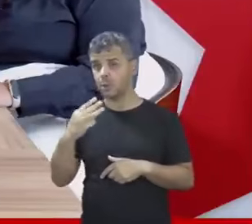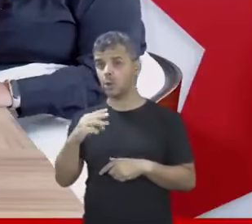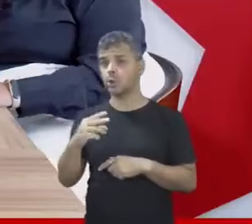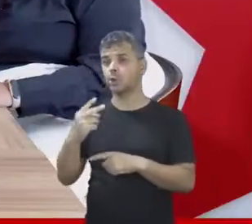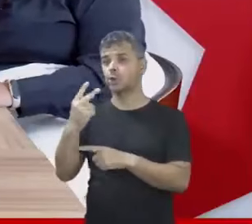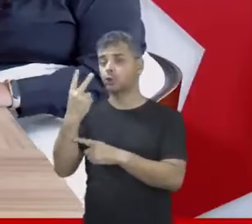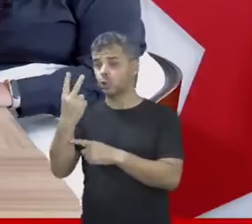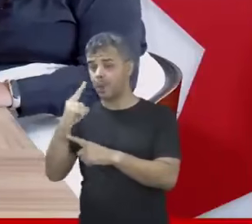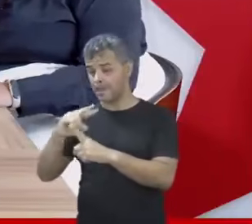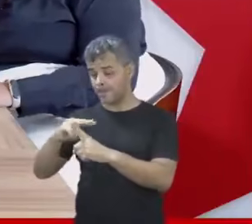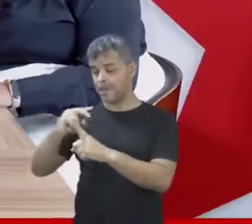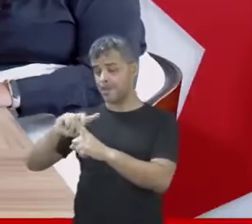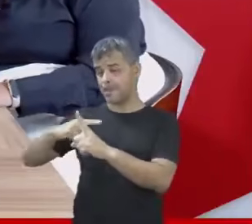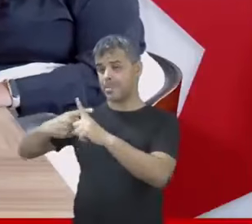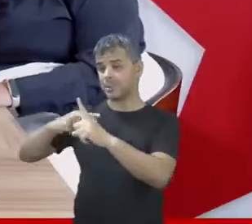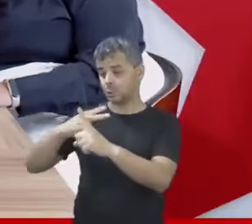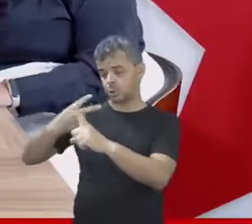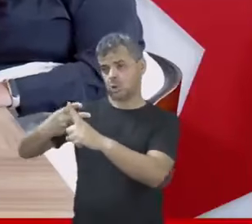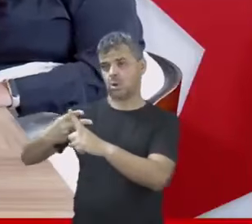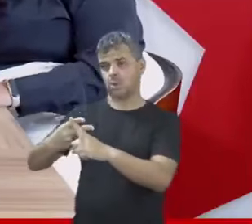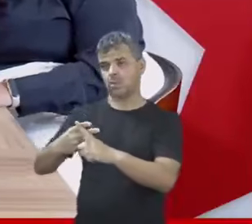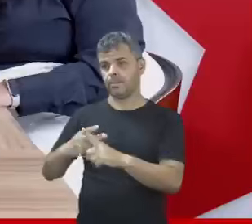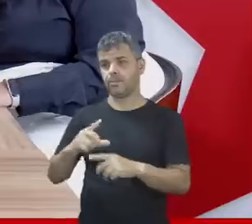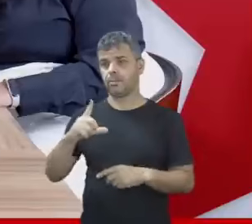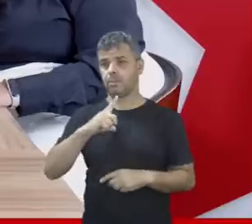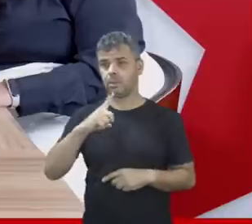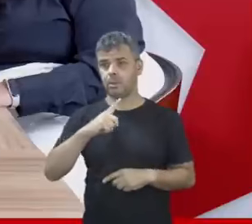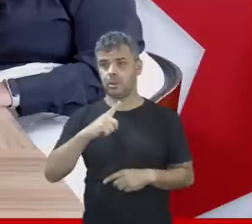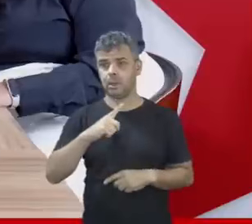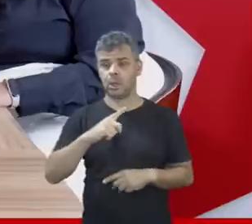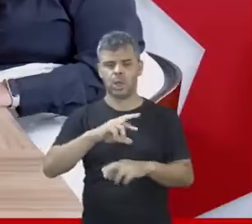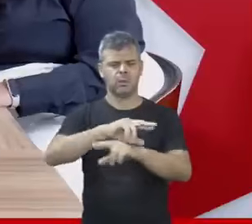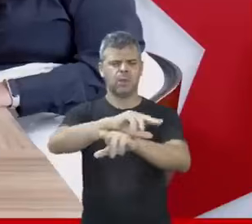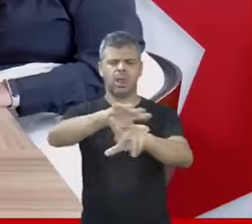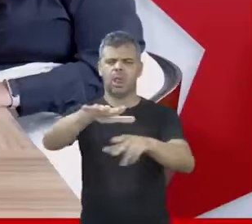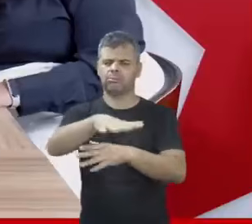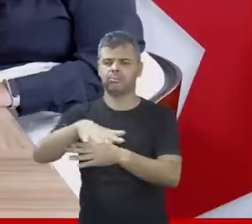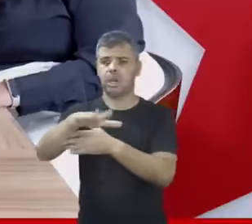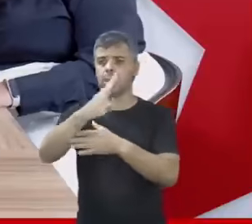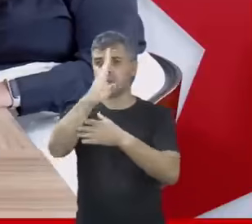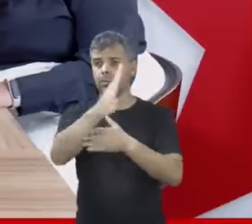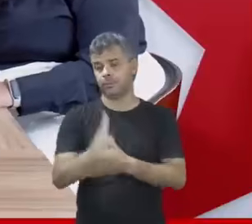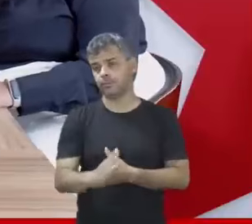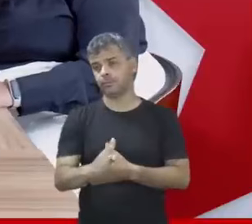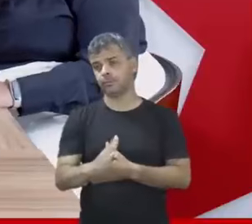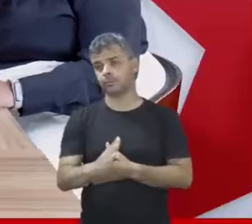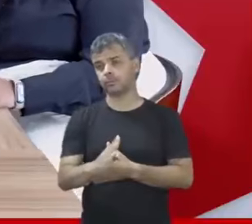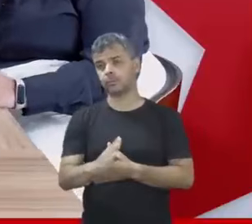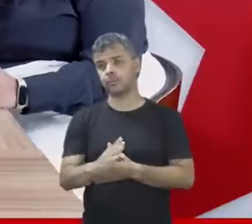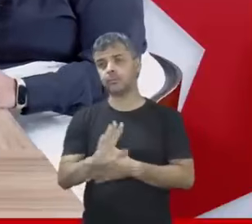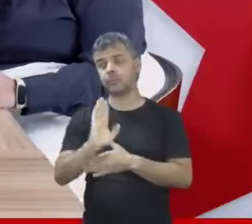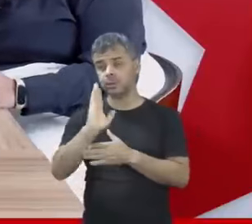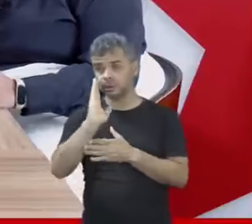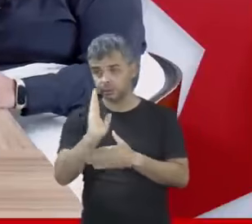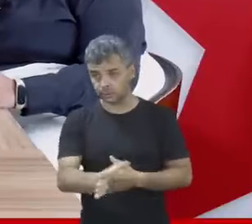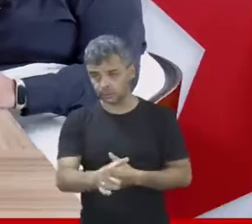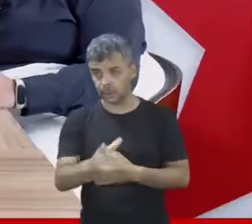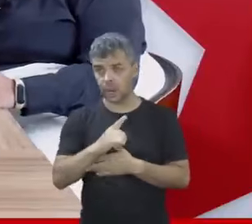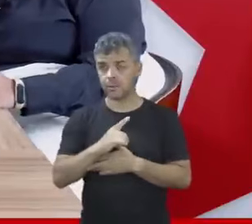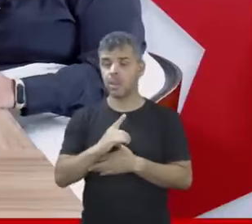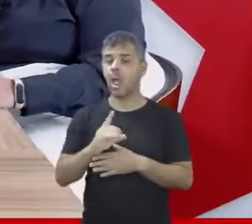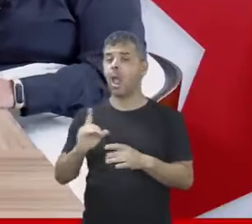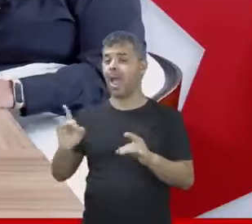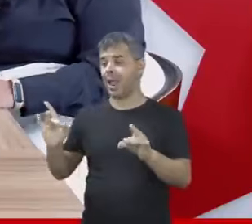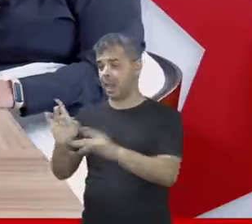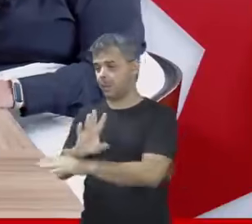extras por dia, né, Nádia? Exatamente. Então, já tem vários setores aqui no Brasil que ou já estão encerrando a